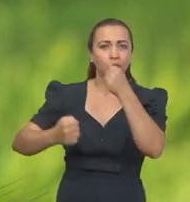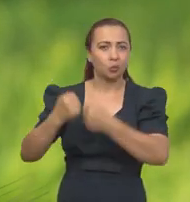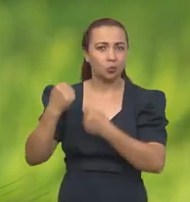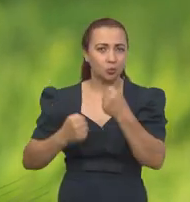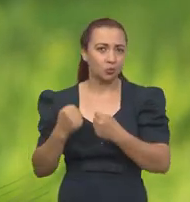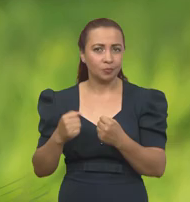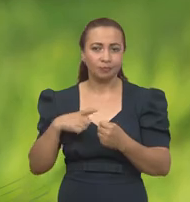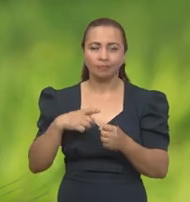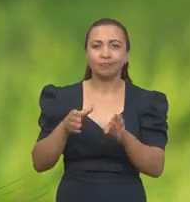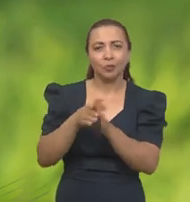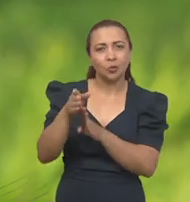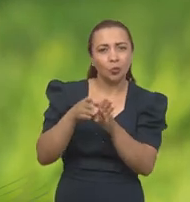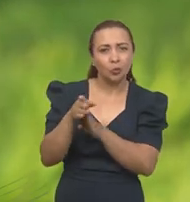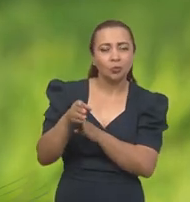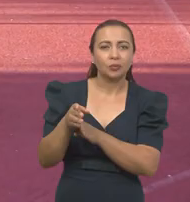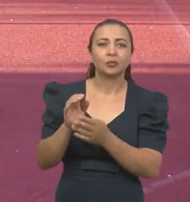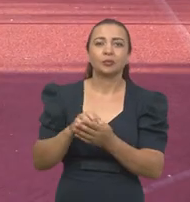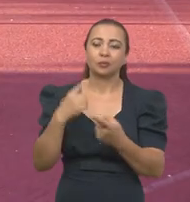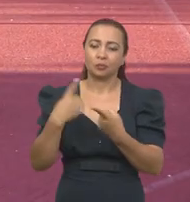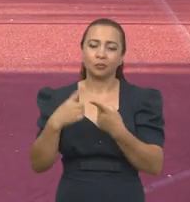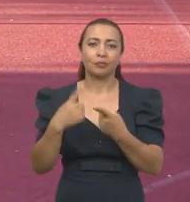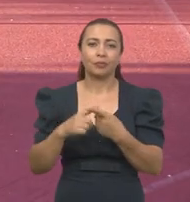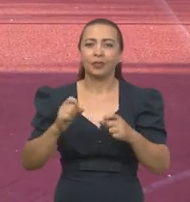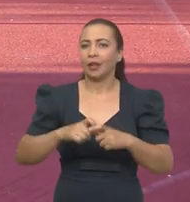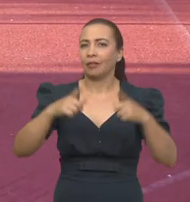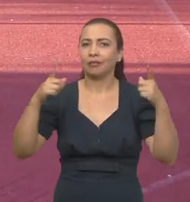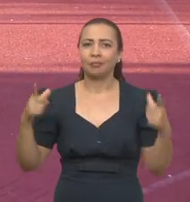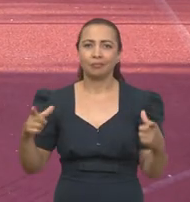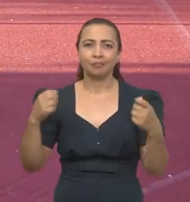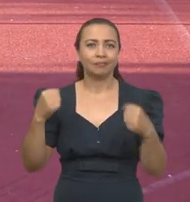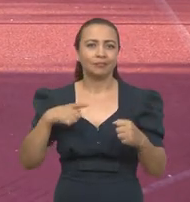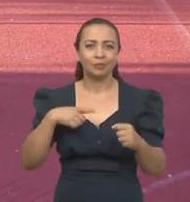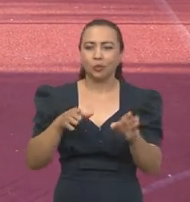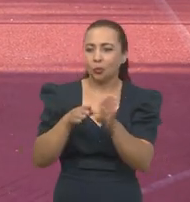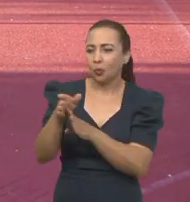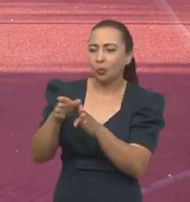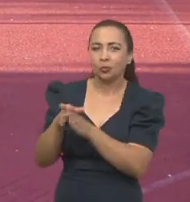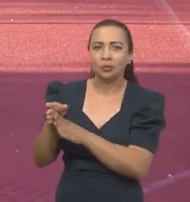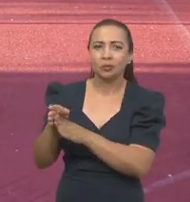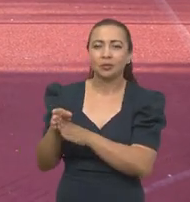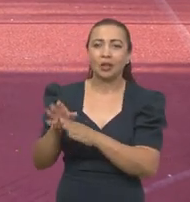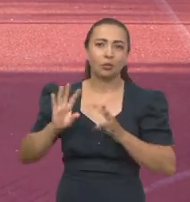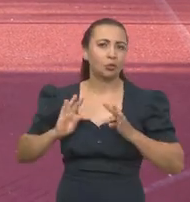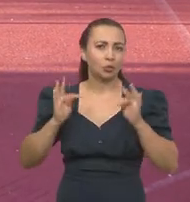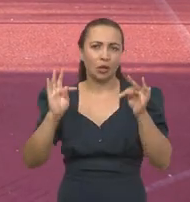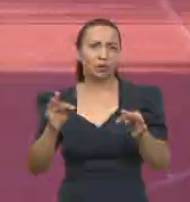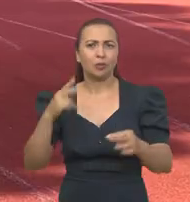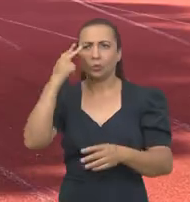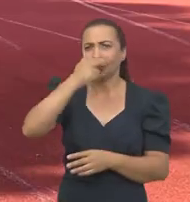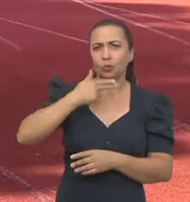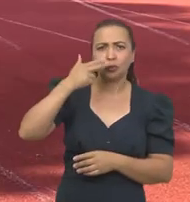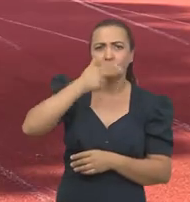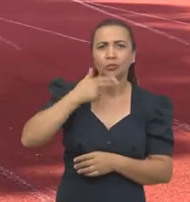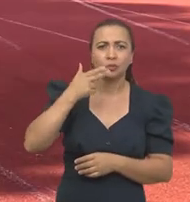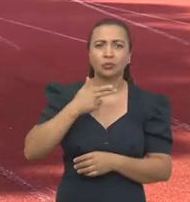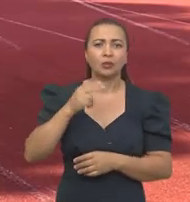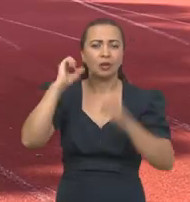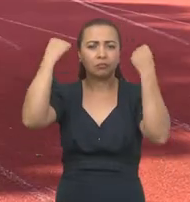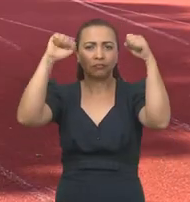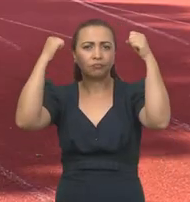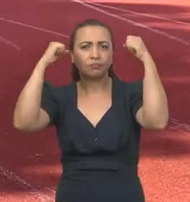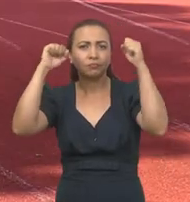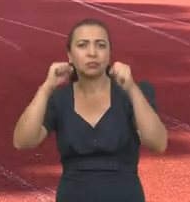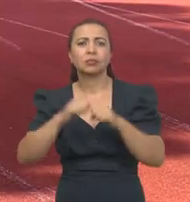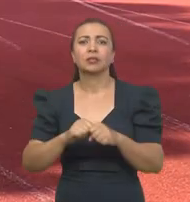ou seja é você ter a orientação porque é amplo né você tem que ter uma orientação tanto da parte nutricional conta uma